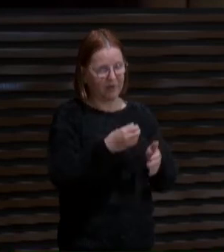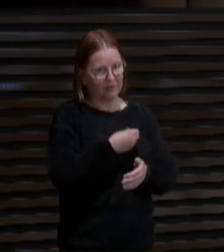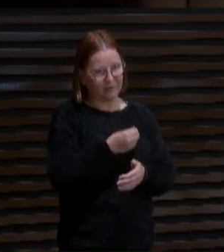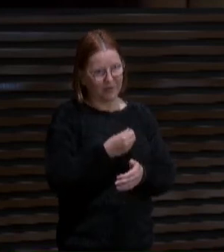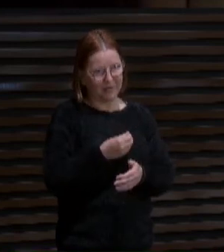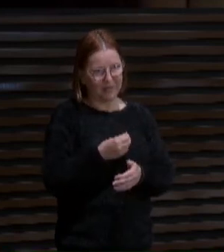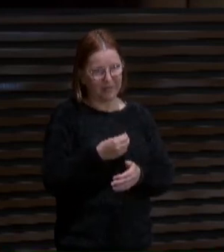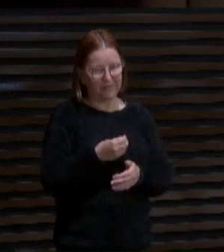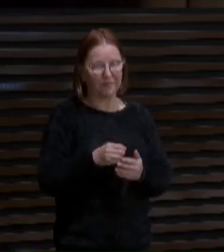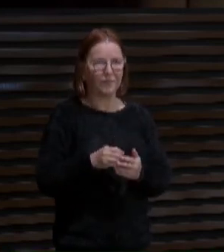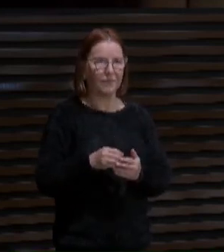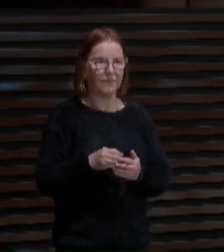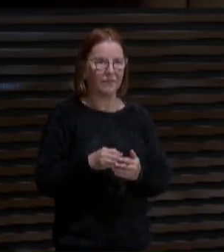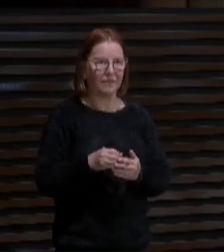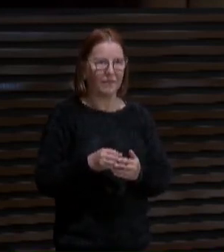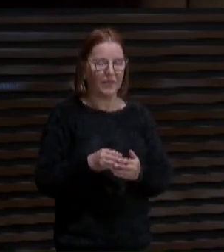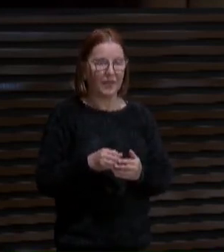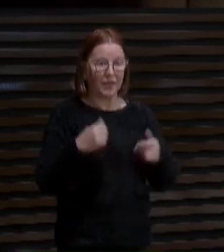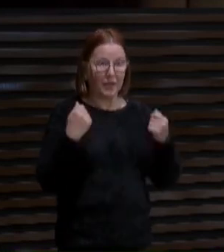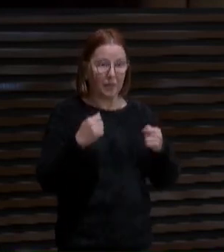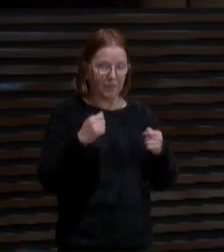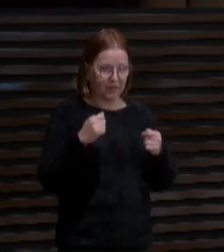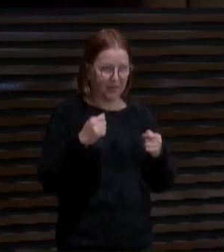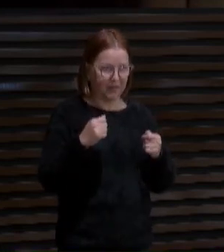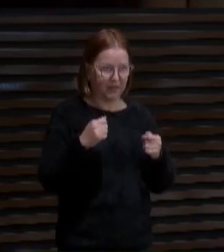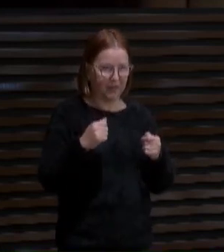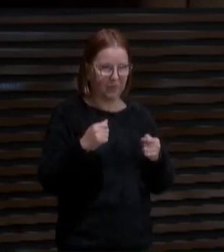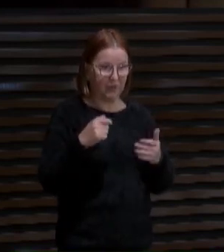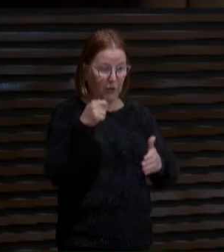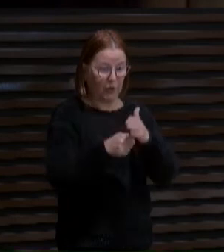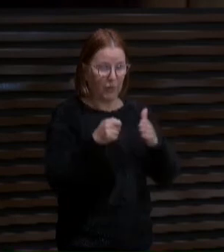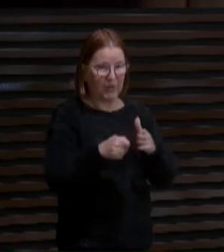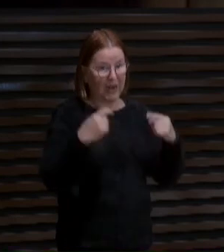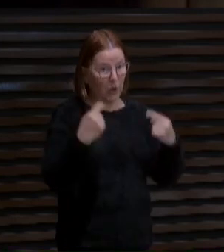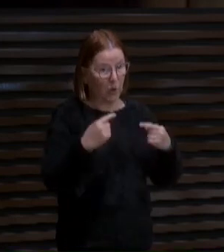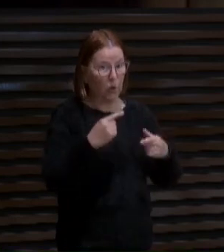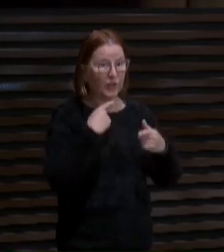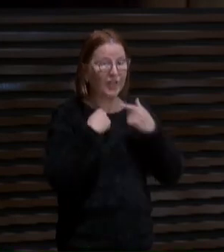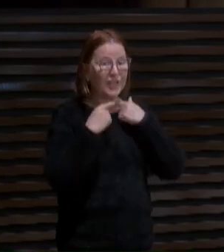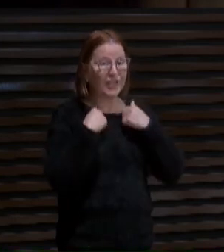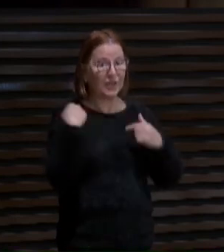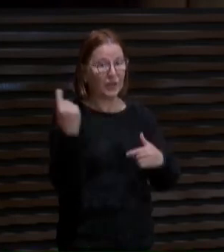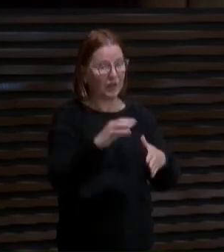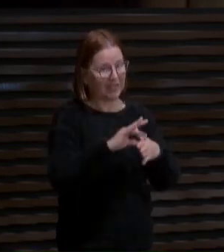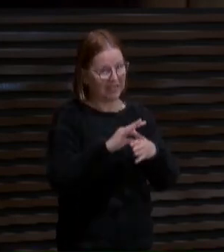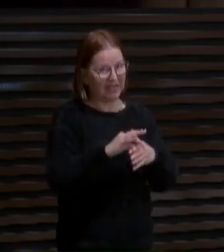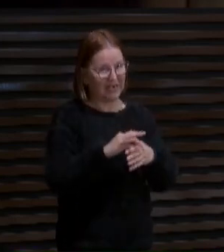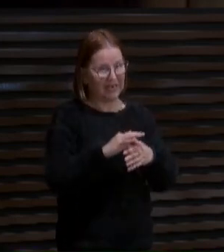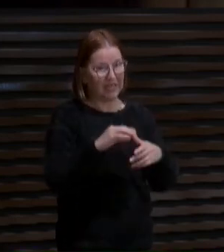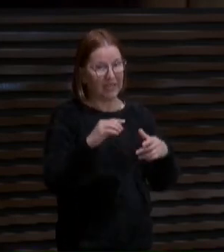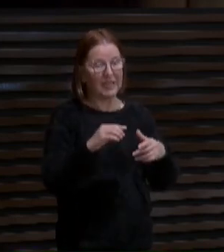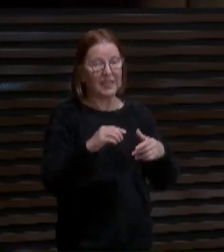incansavelmente contra os desejos da nossa carne que militam contra o espírito que o Senhor nos habilite para essa batalha